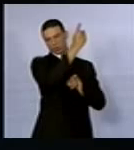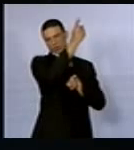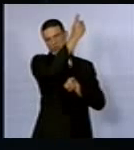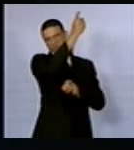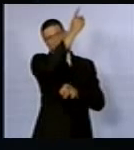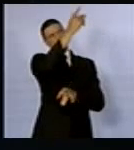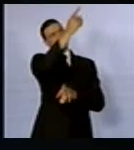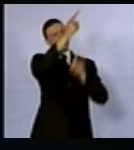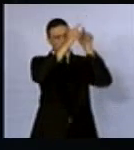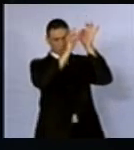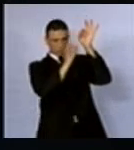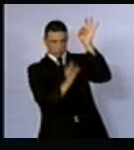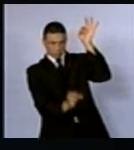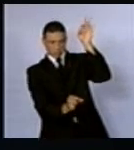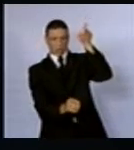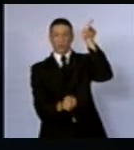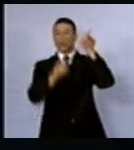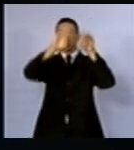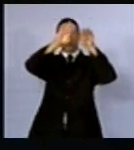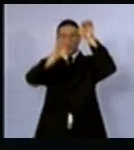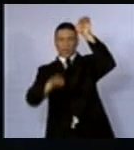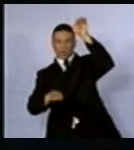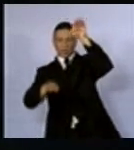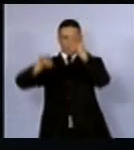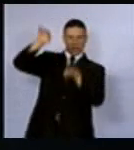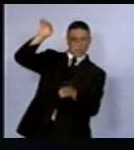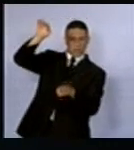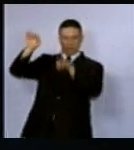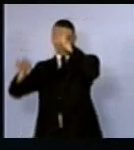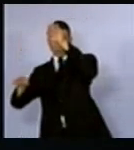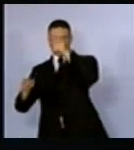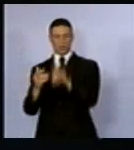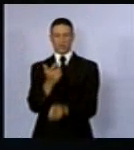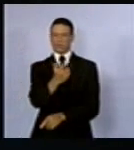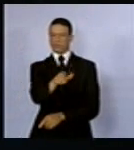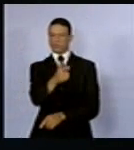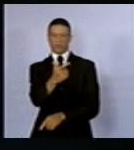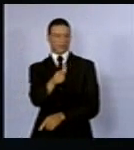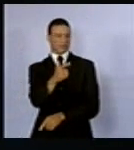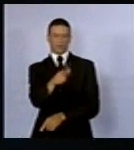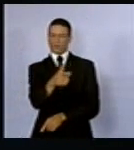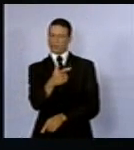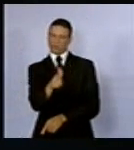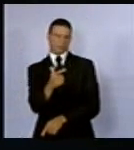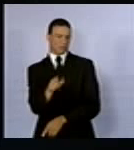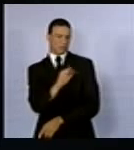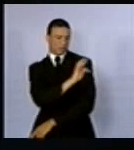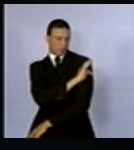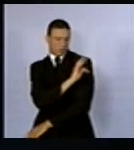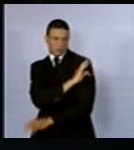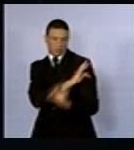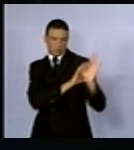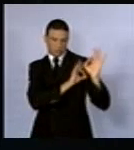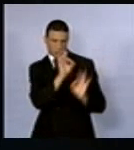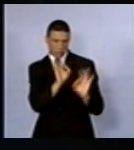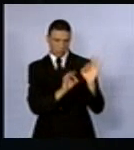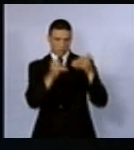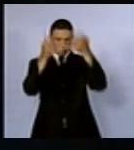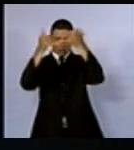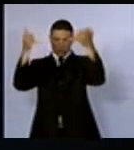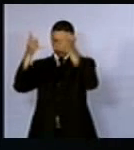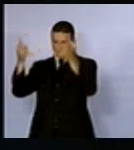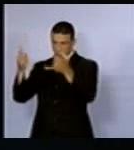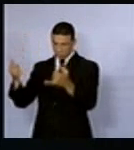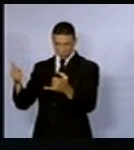para frente baixa, no outro levanta e não teria. Então, tem uma impossibilidade técnica de construir a linha assim e